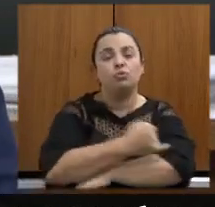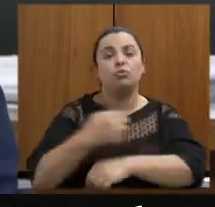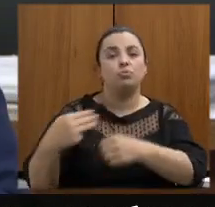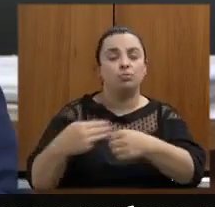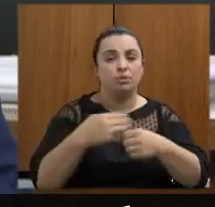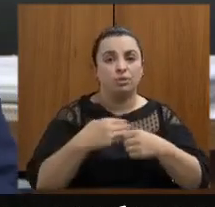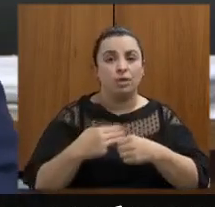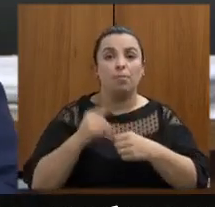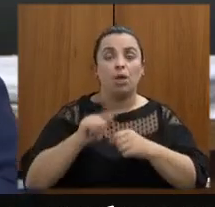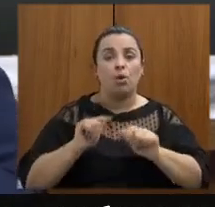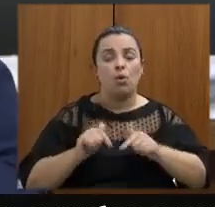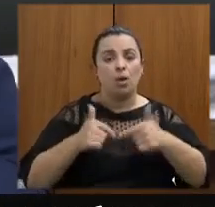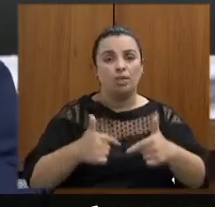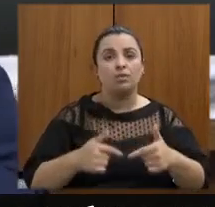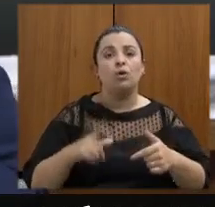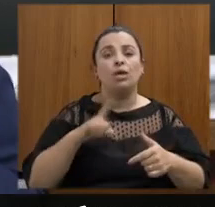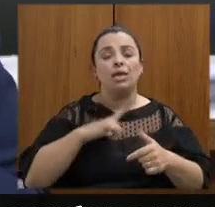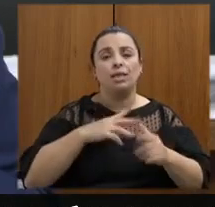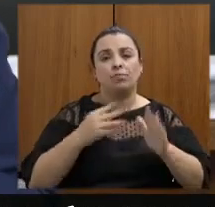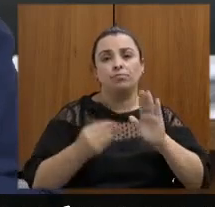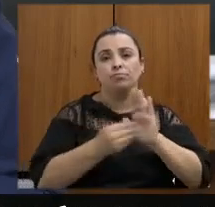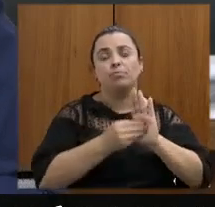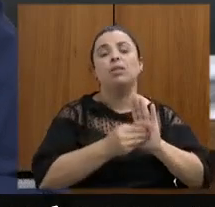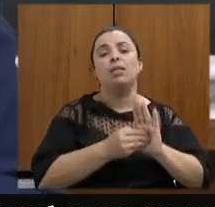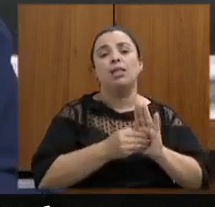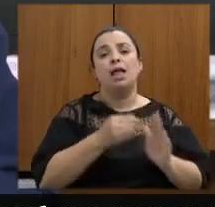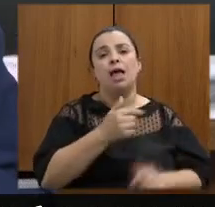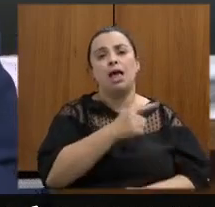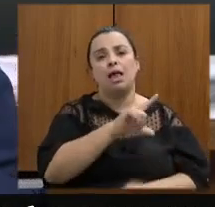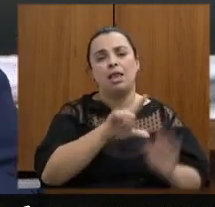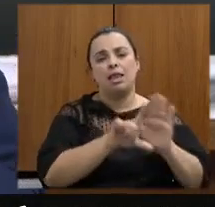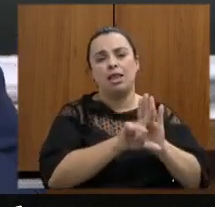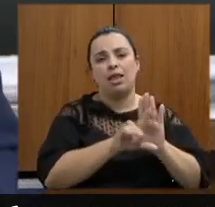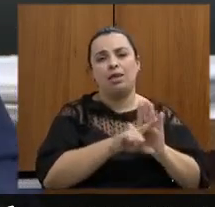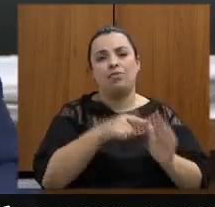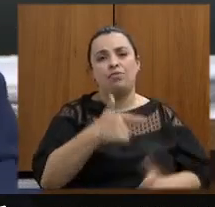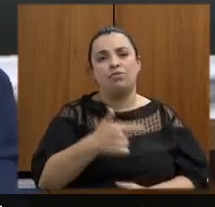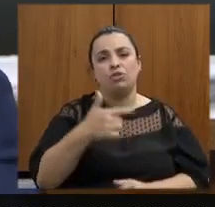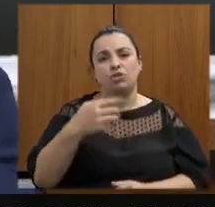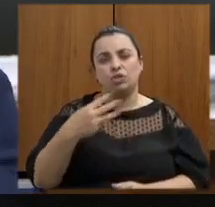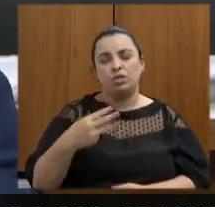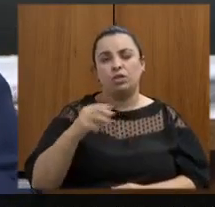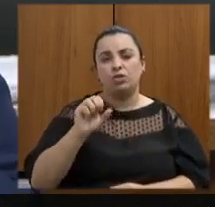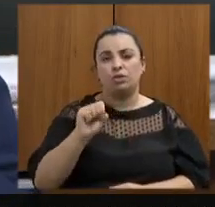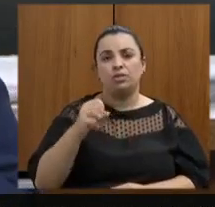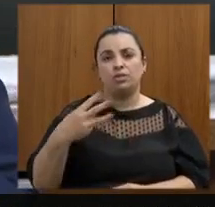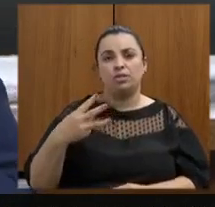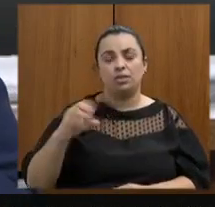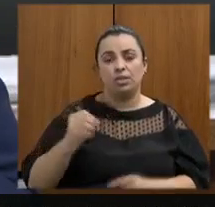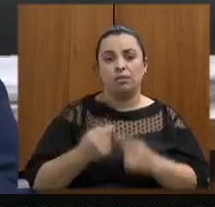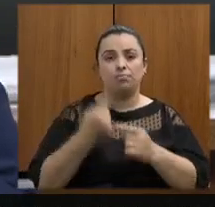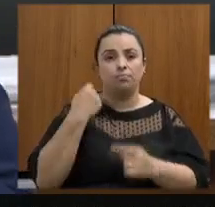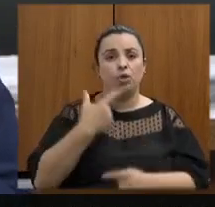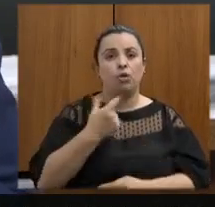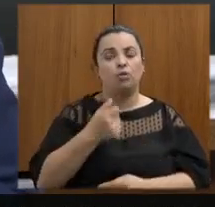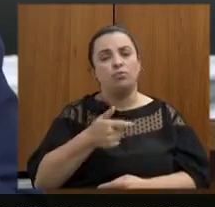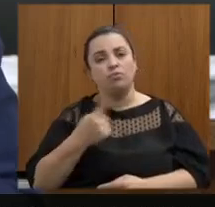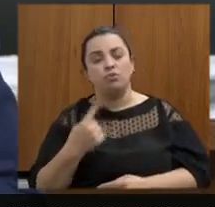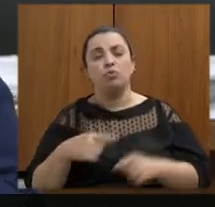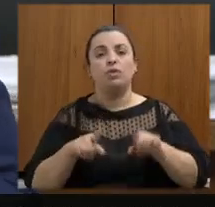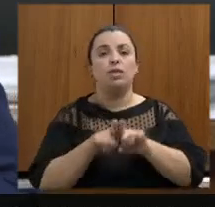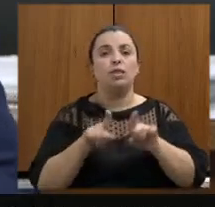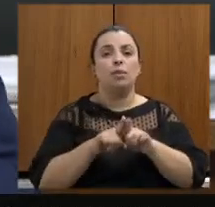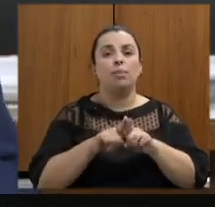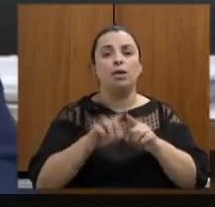constante nos anexos 1 e 2 da Lei 23 830d 2021 bem como O Rol de objetos previstos no seu